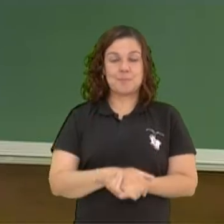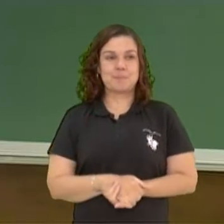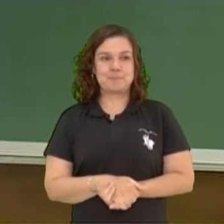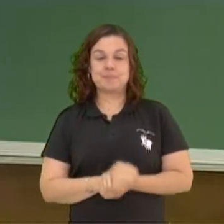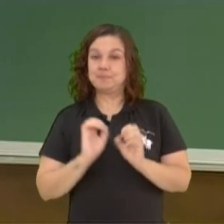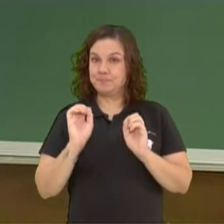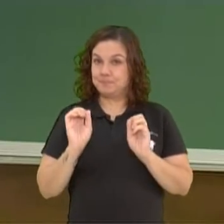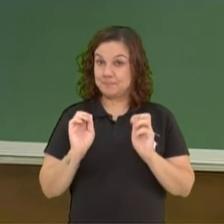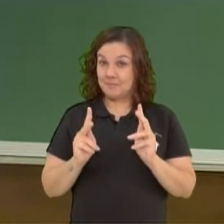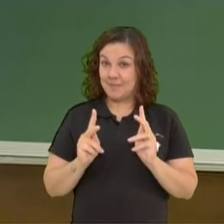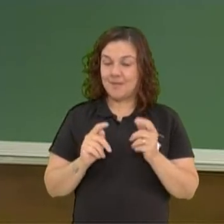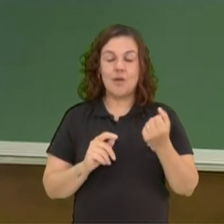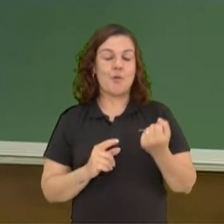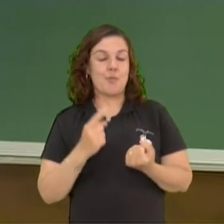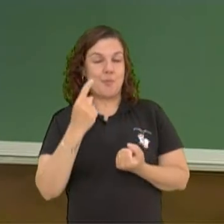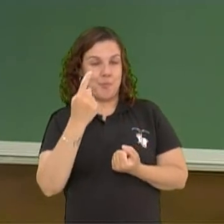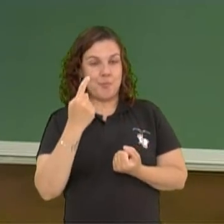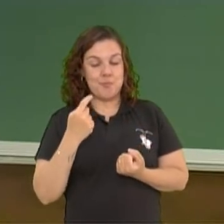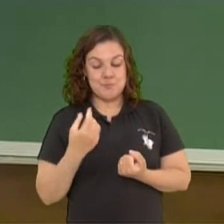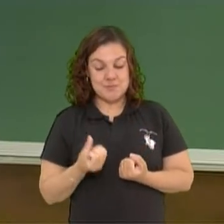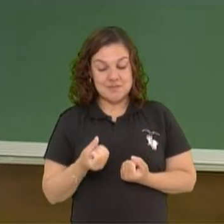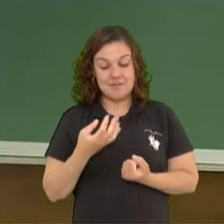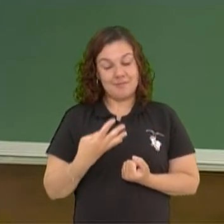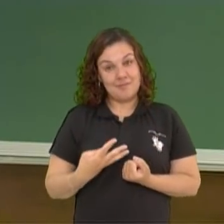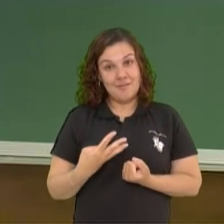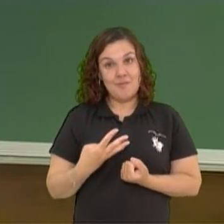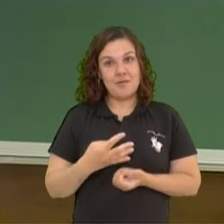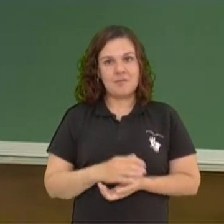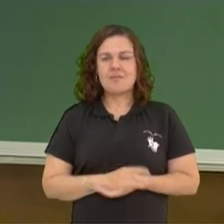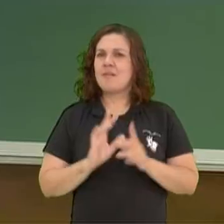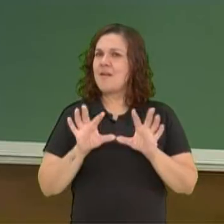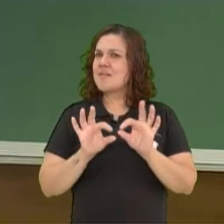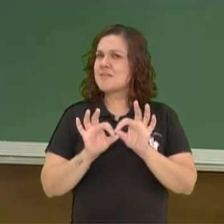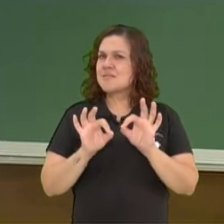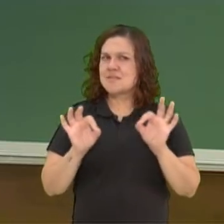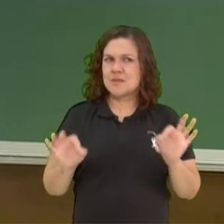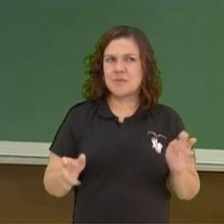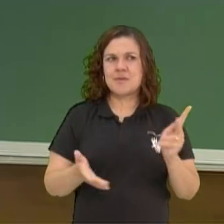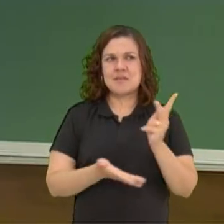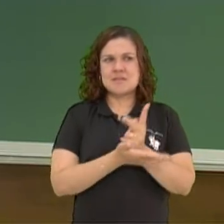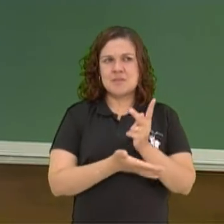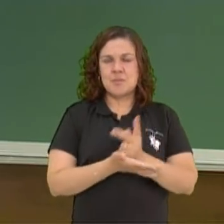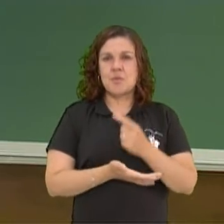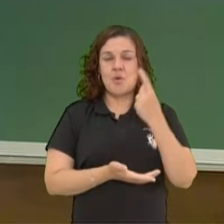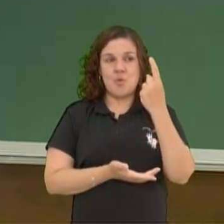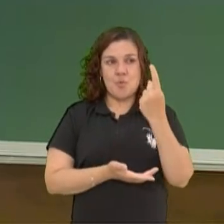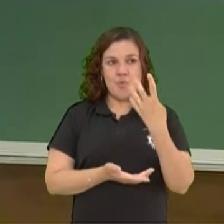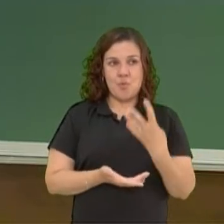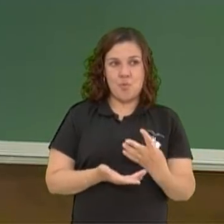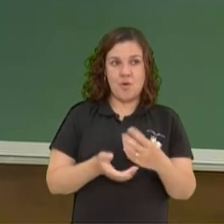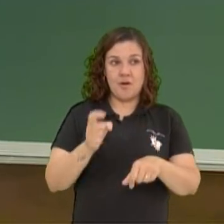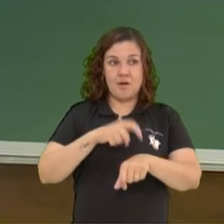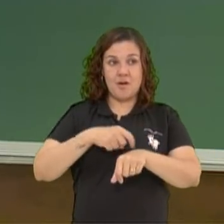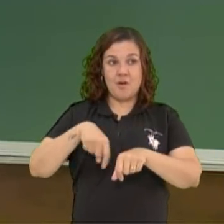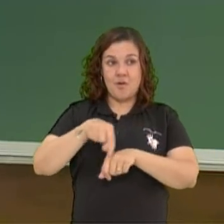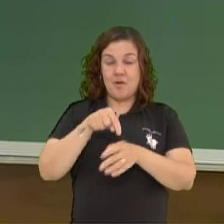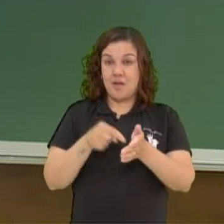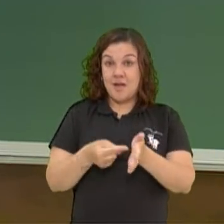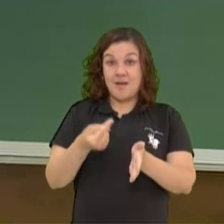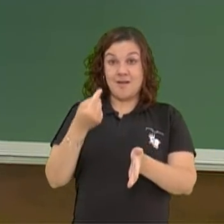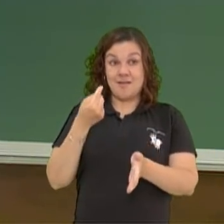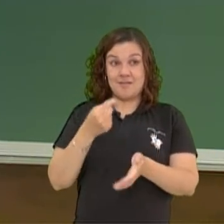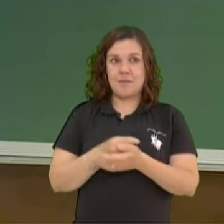3, né? Que é 1 sobre 64. Sempre, né, a gente estava fazendo 1/4 em relação à hora anterior, tá